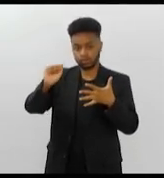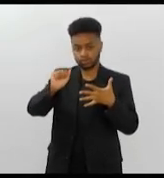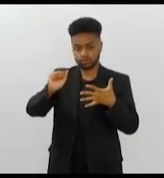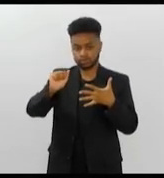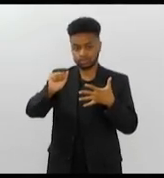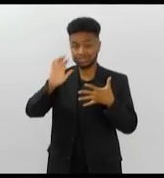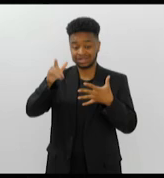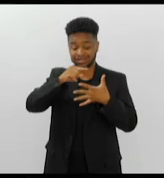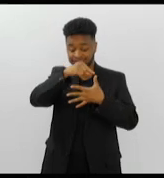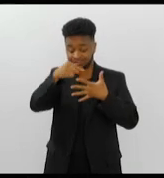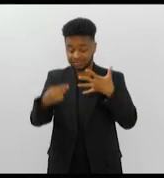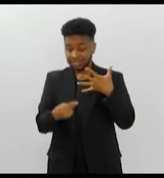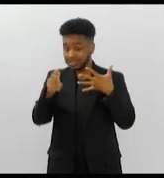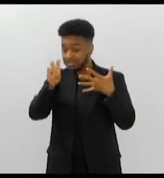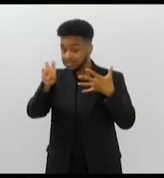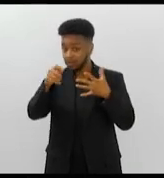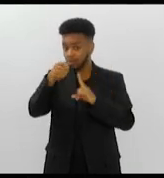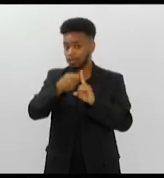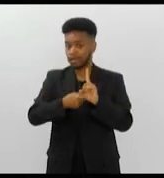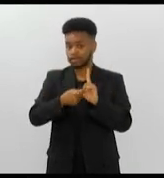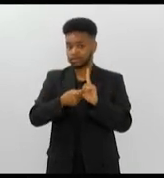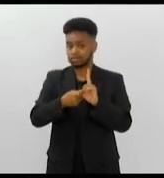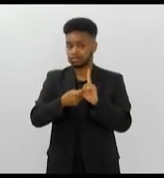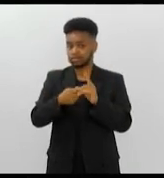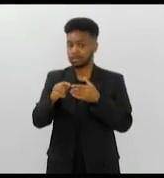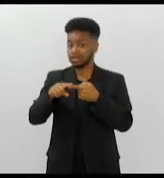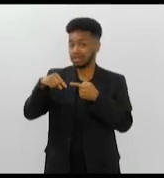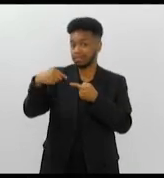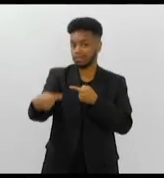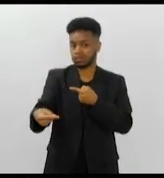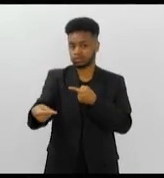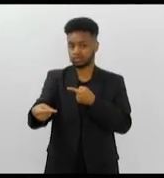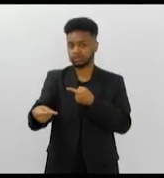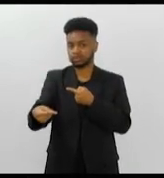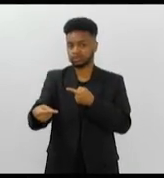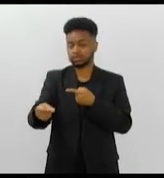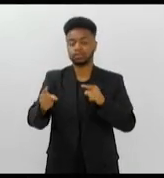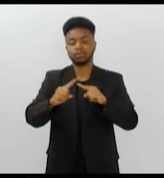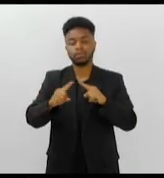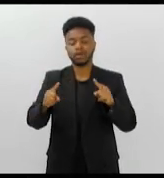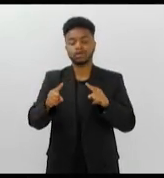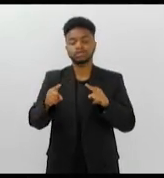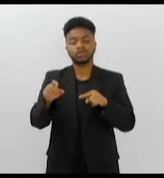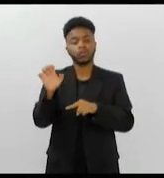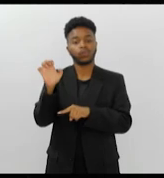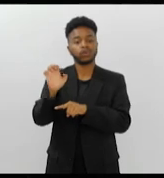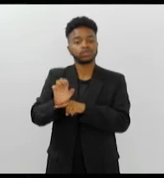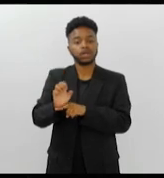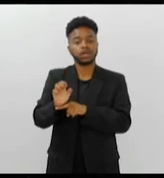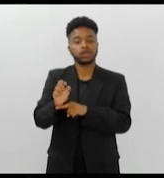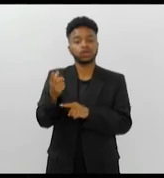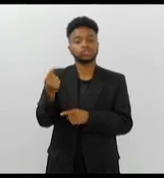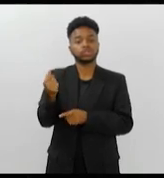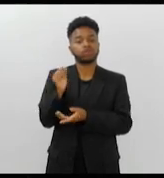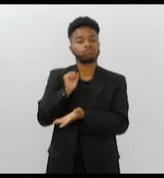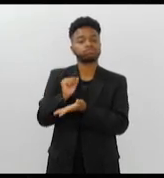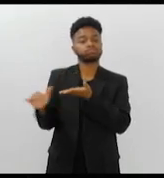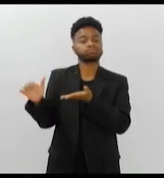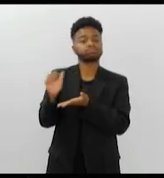5 meses se passaram e o estado tá jogando dinheiro pela